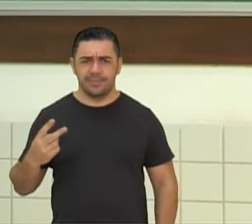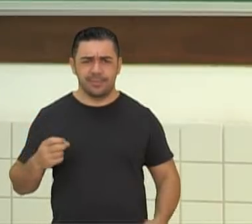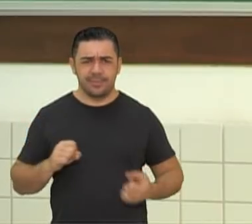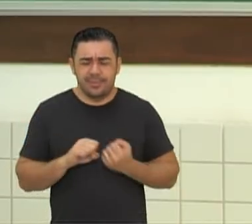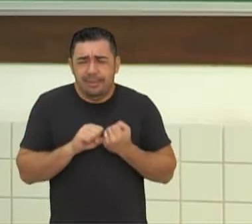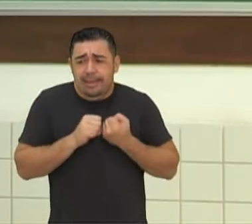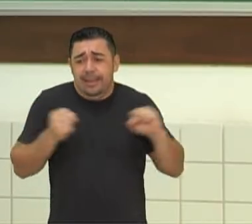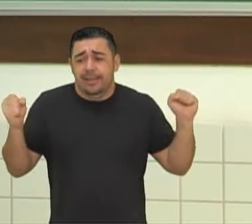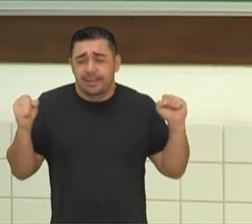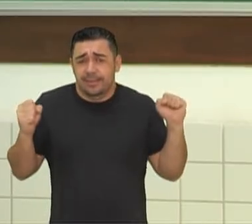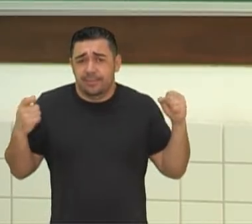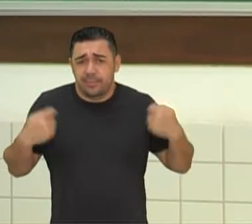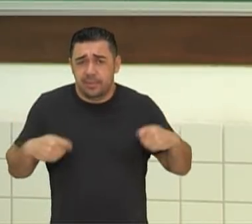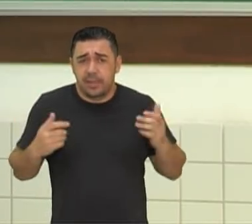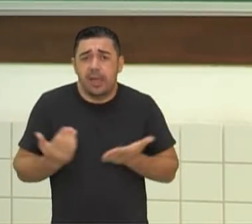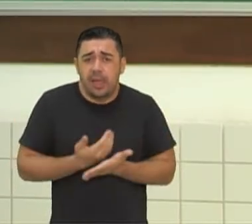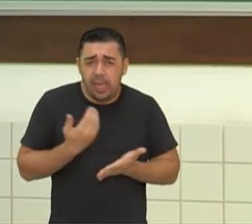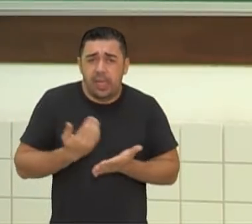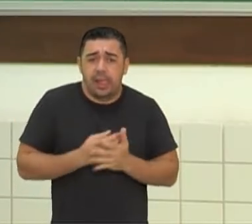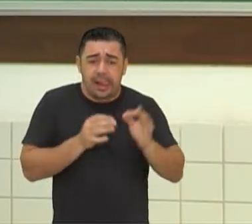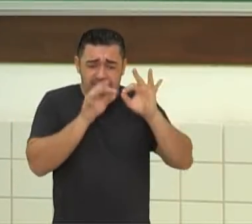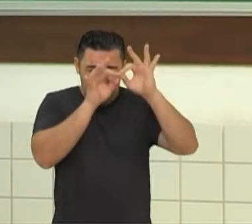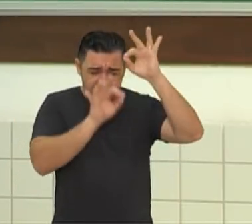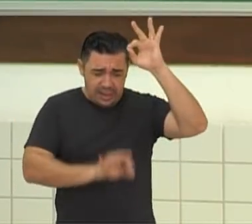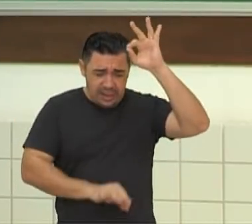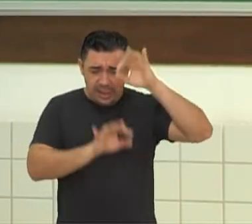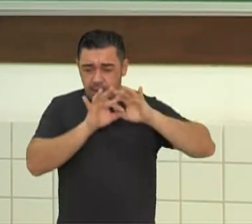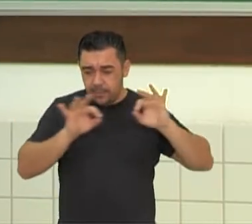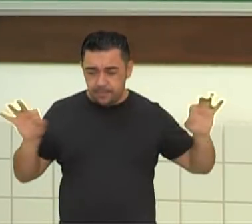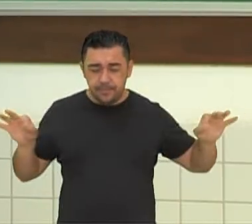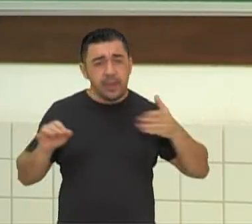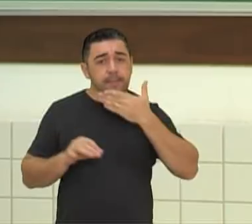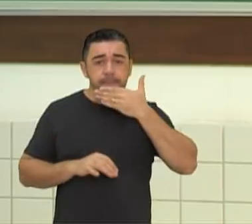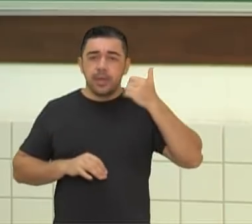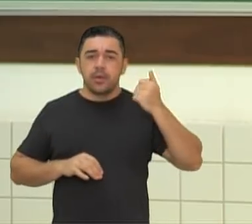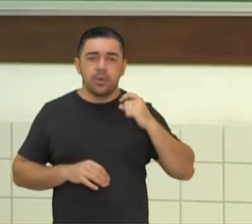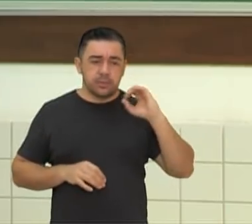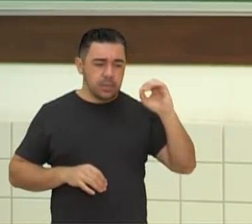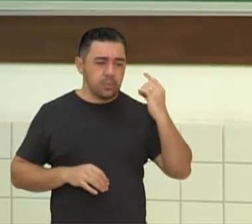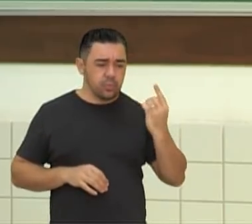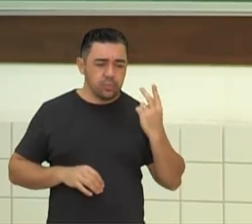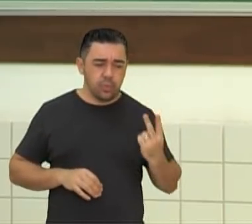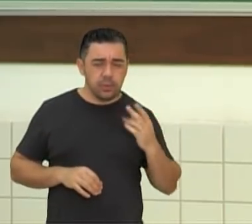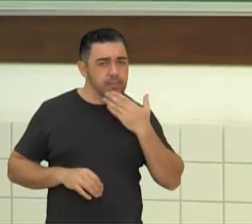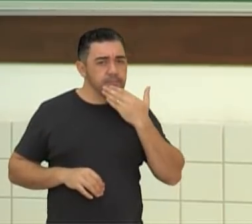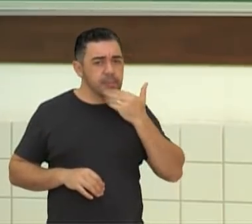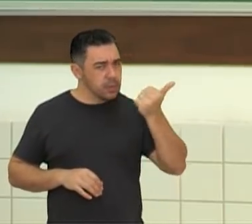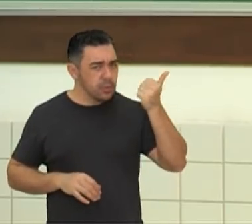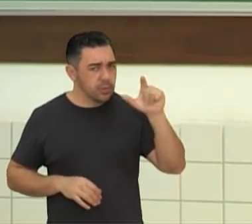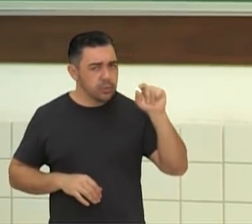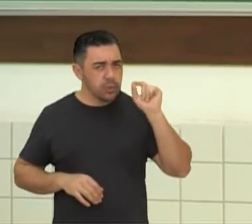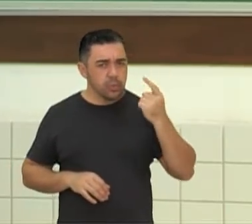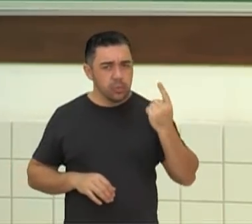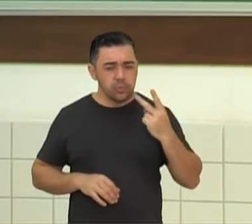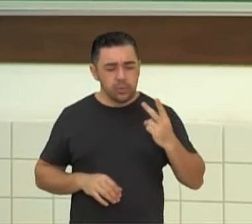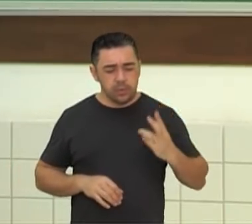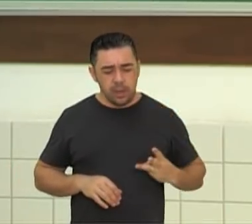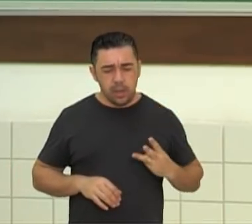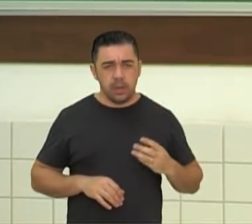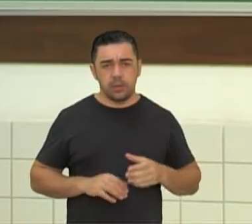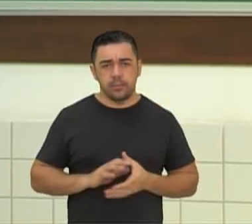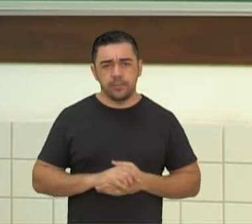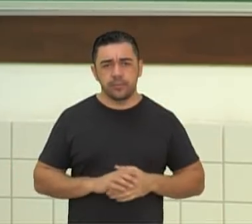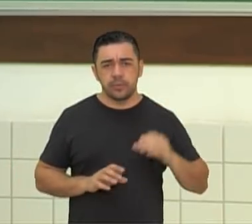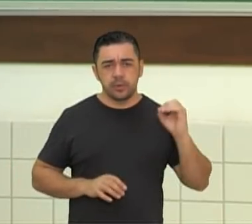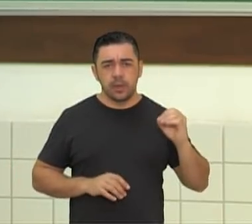bem grande e vai precisar de bastante caderno. Escolher valores pequenos é sempre uma boa ideia, tipo 0, 1 e 2, ou 1, 2, 3, ou